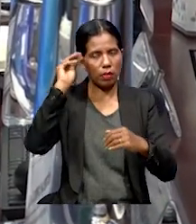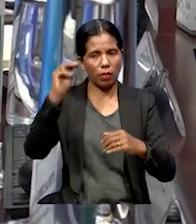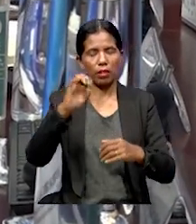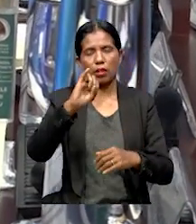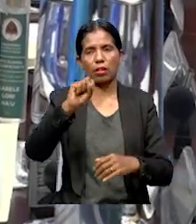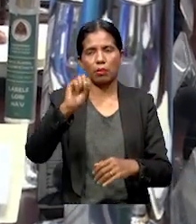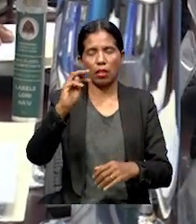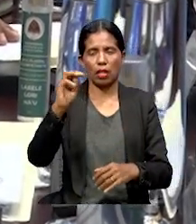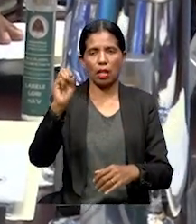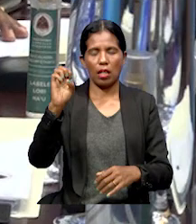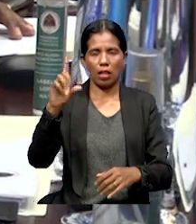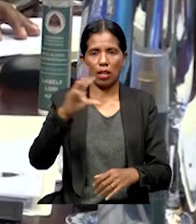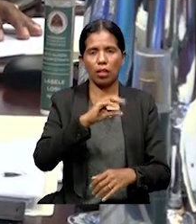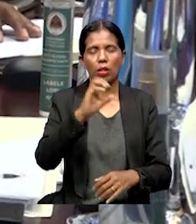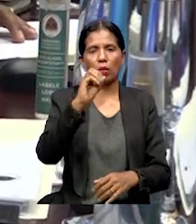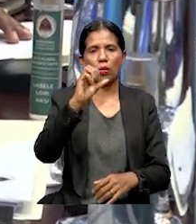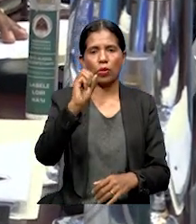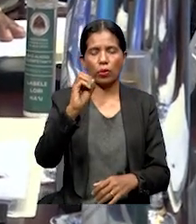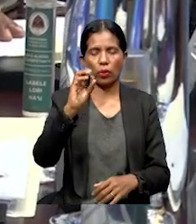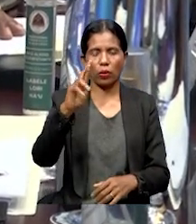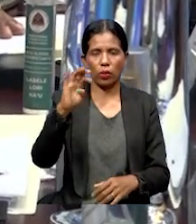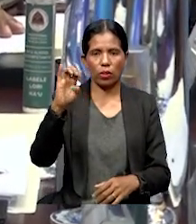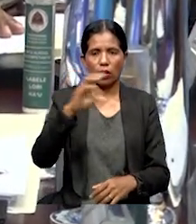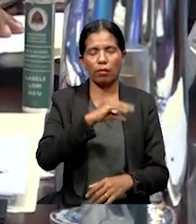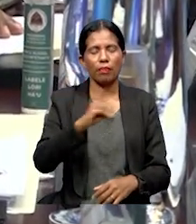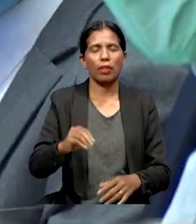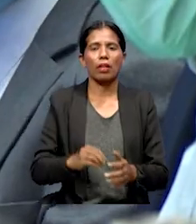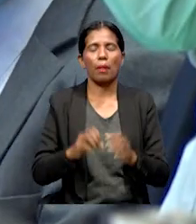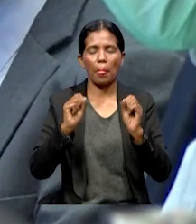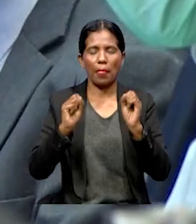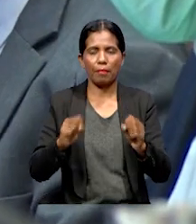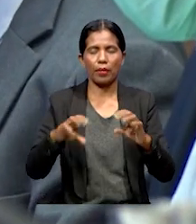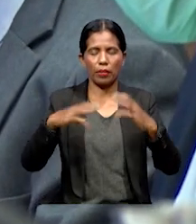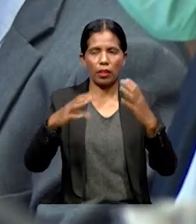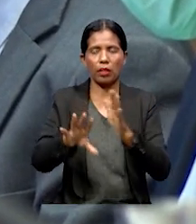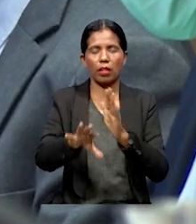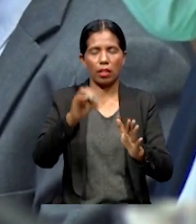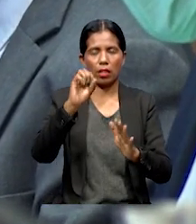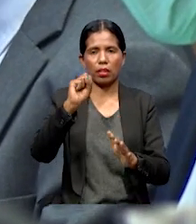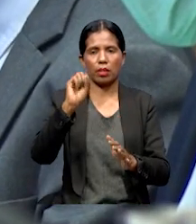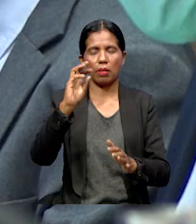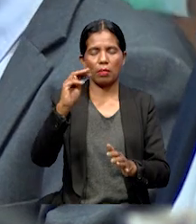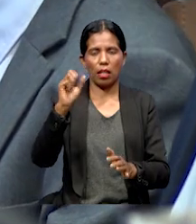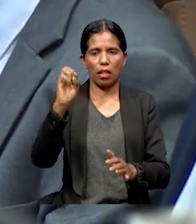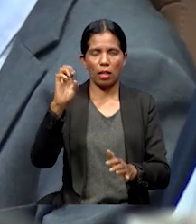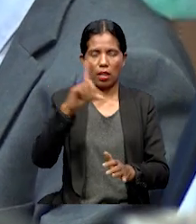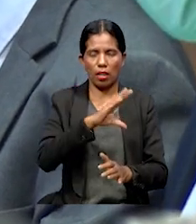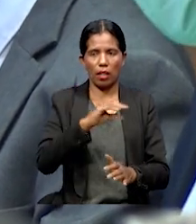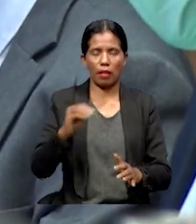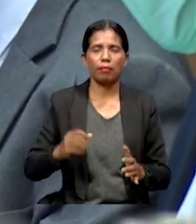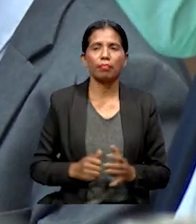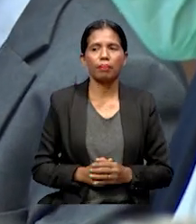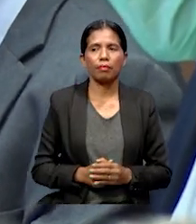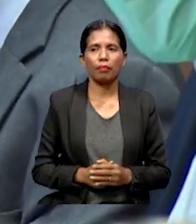da Costa Babo, no Osório Bianco. Mas o Conselho Ministro nomeia Ismael da Costa Babo para a posição refere. O Conselho